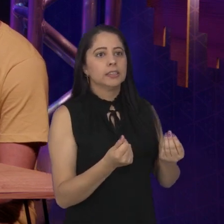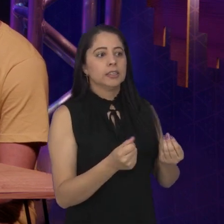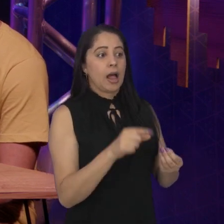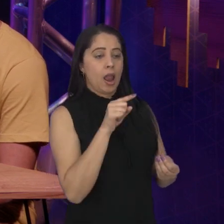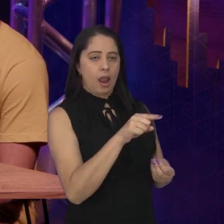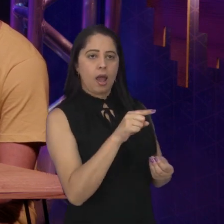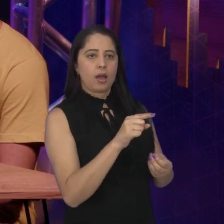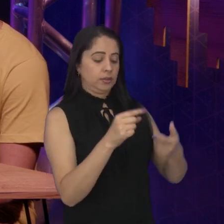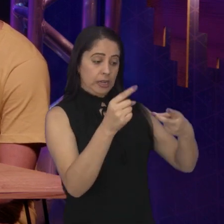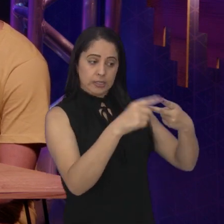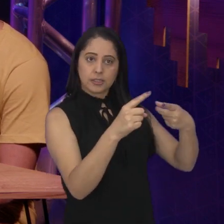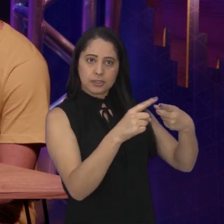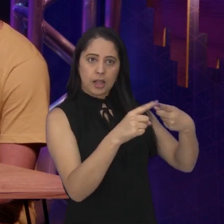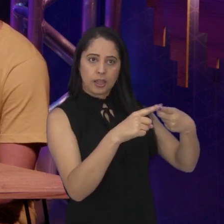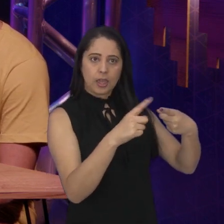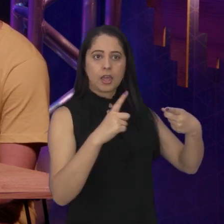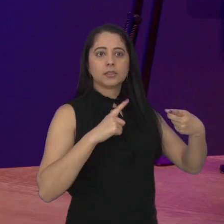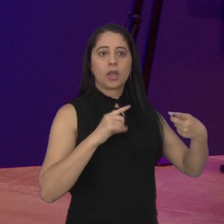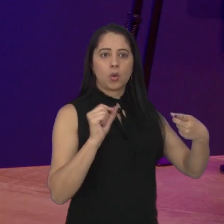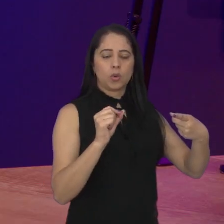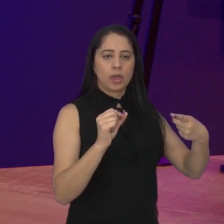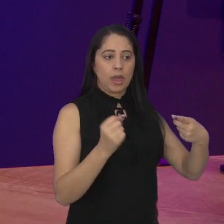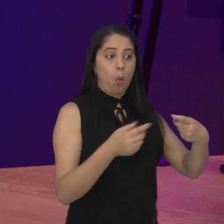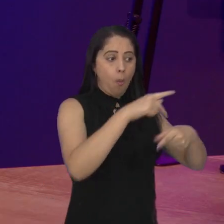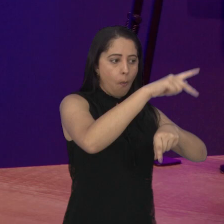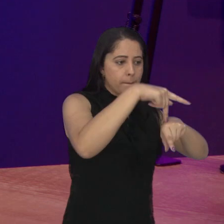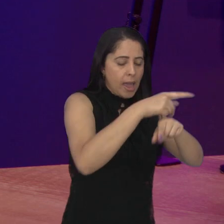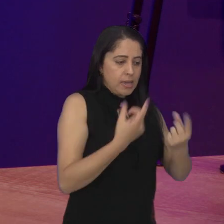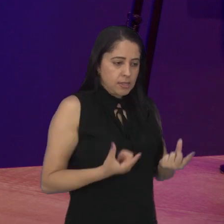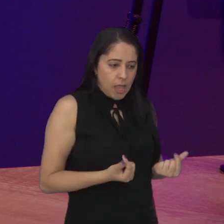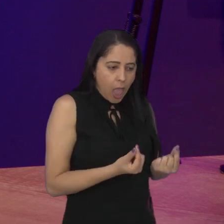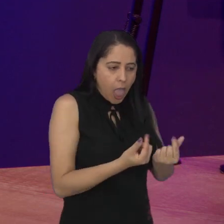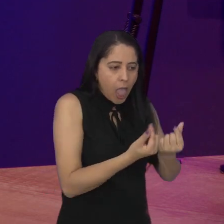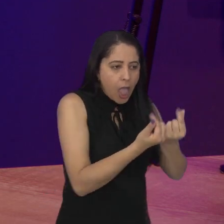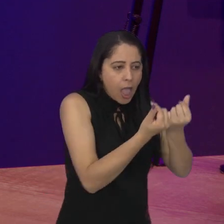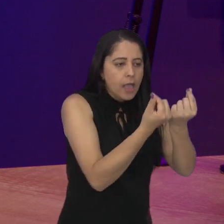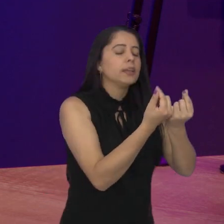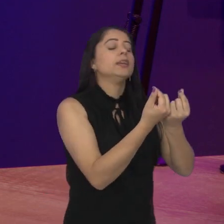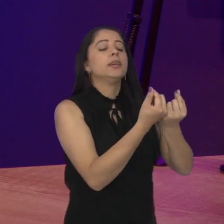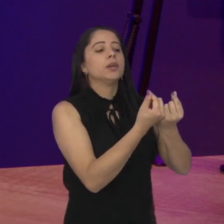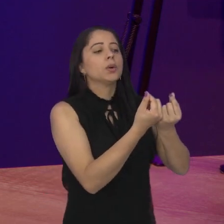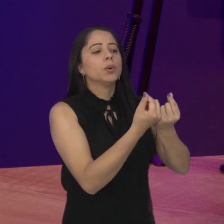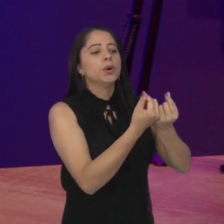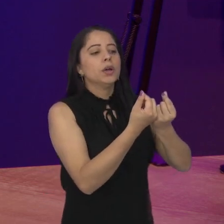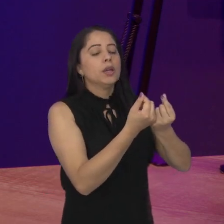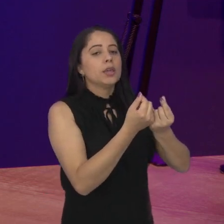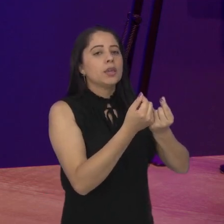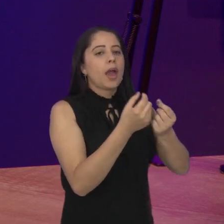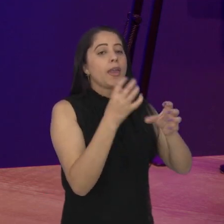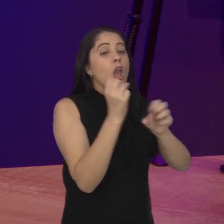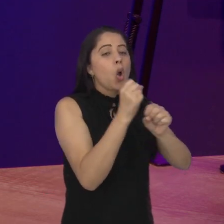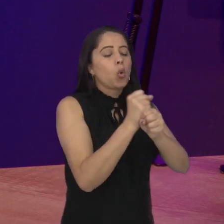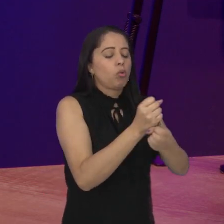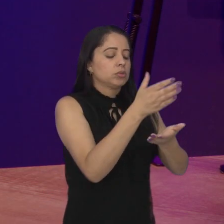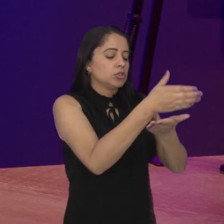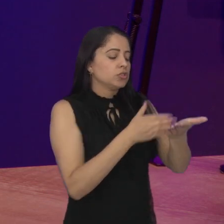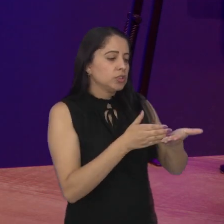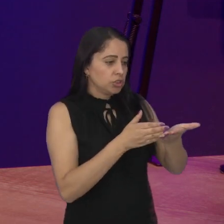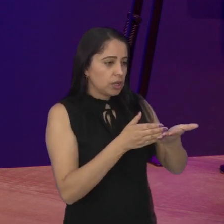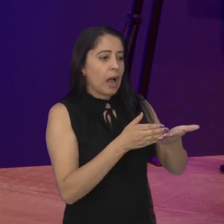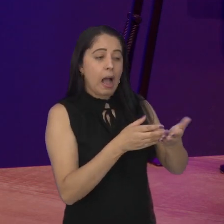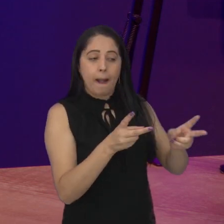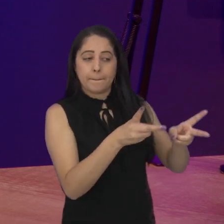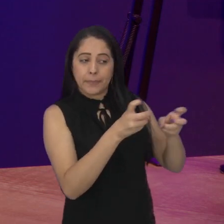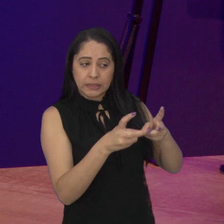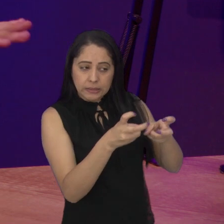no IDH a gente tem uma conta, né, que a gente pega a riqueza que o país produz, né, pega o PIB do país e vai